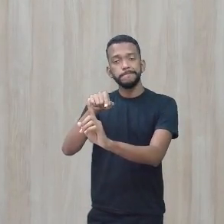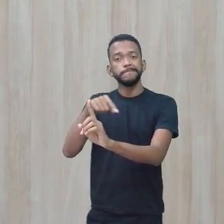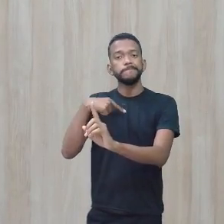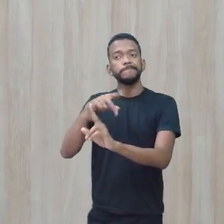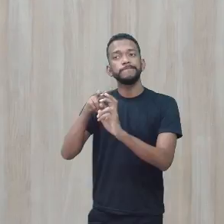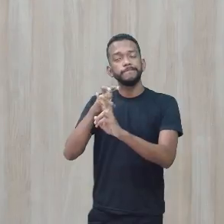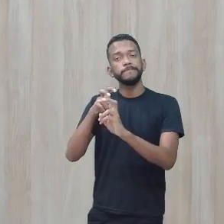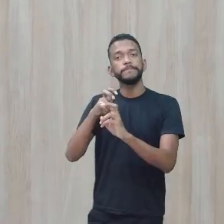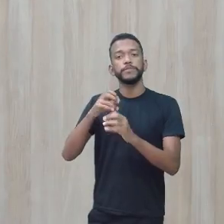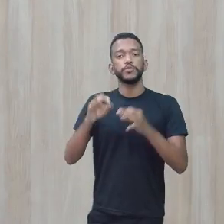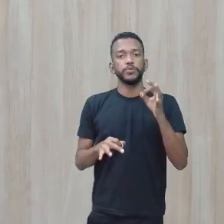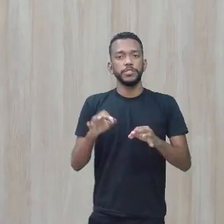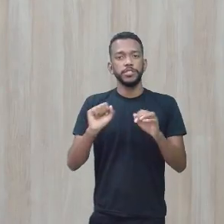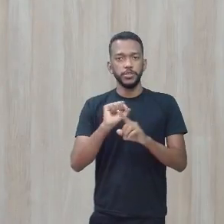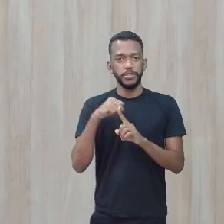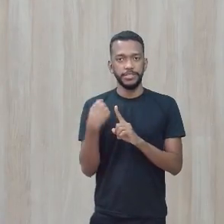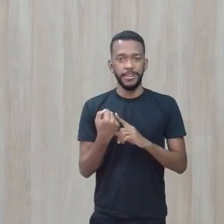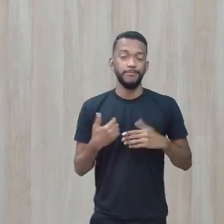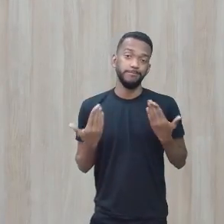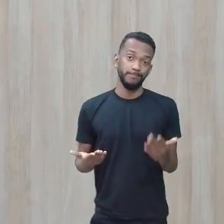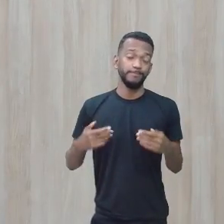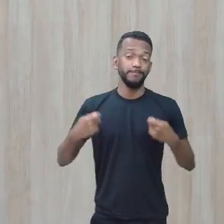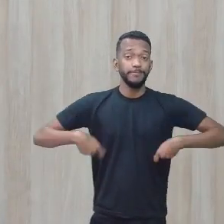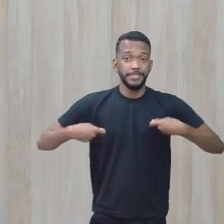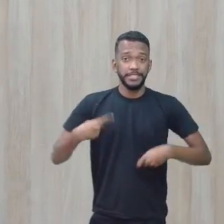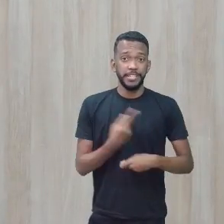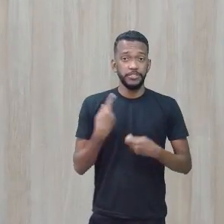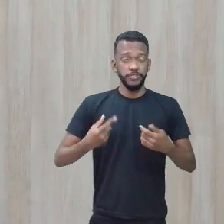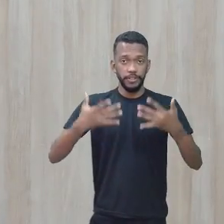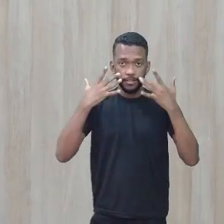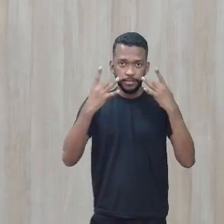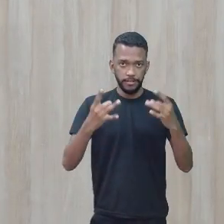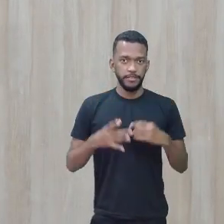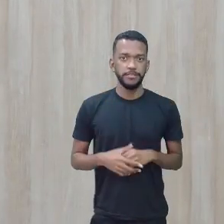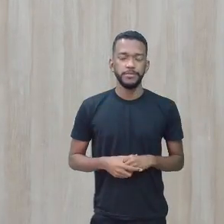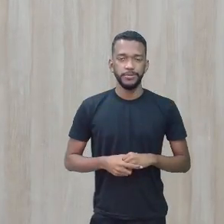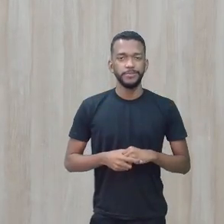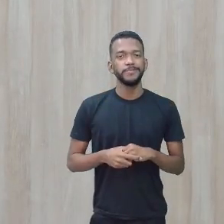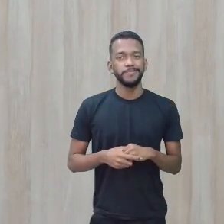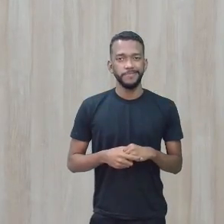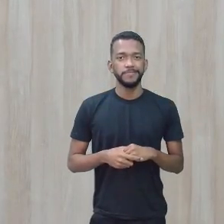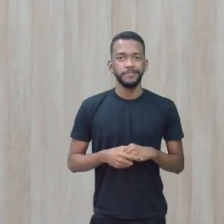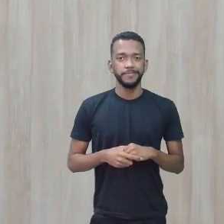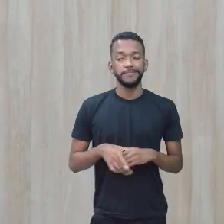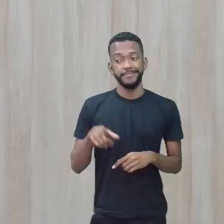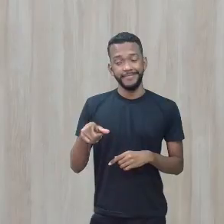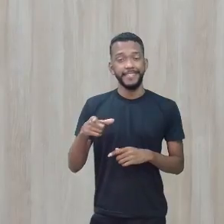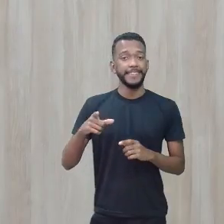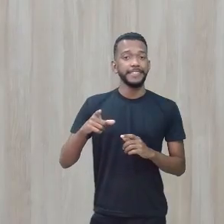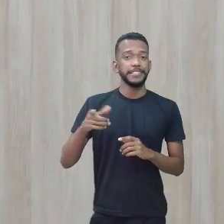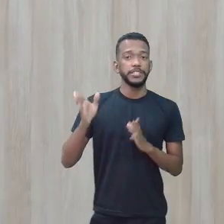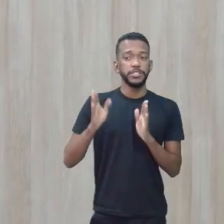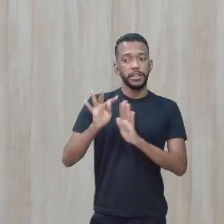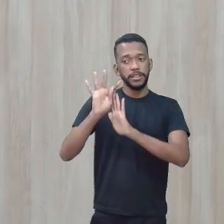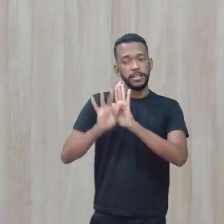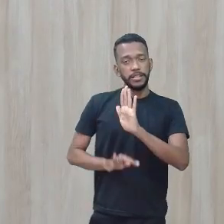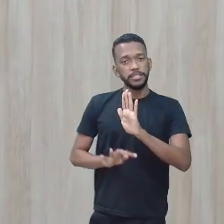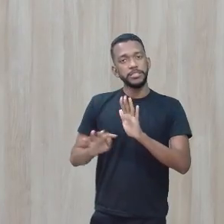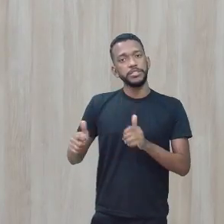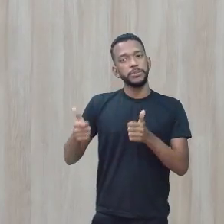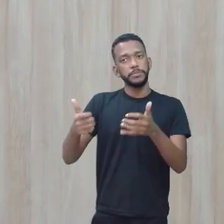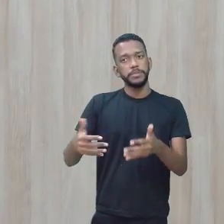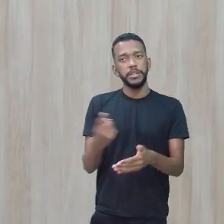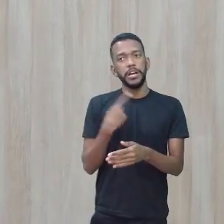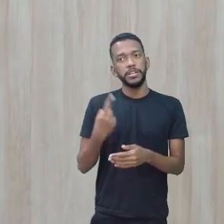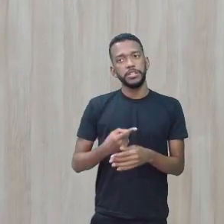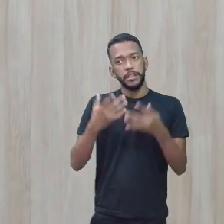justiça social. Então, é preciso a gente ficar atento. Então, é o que esse trecho traz e a gente chama